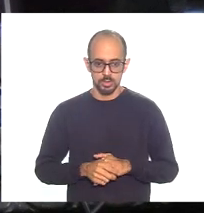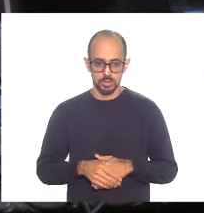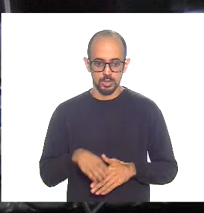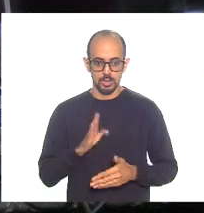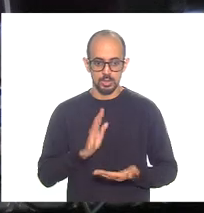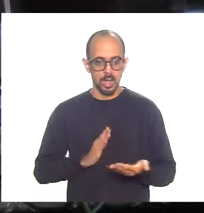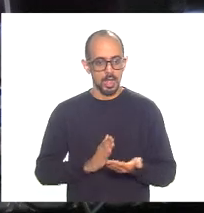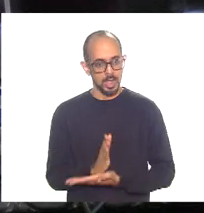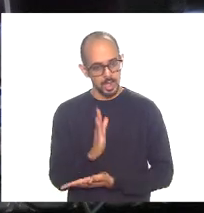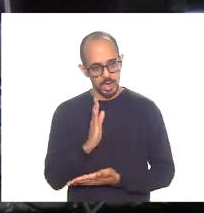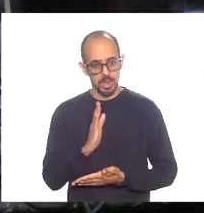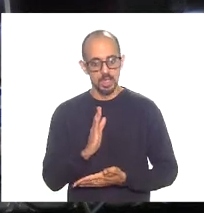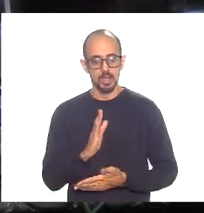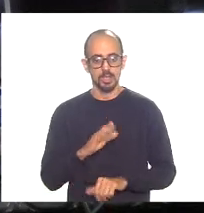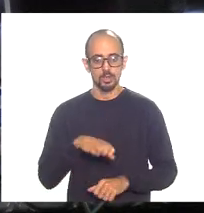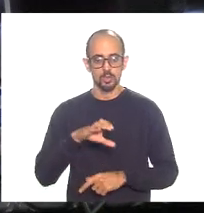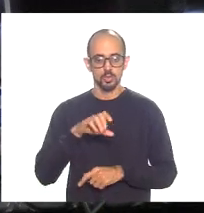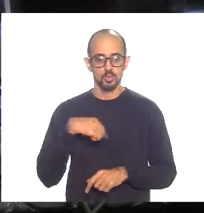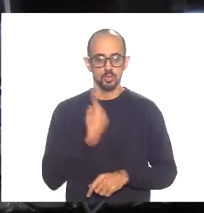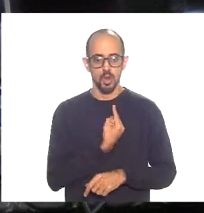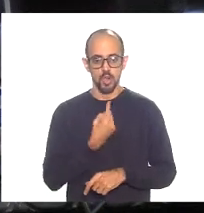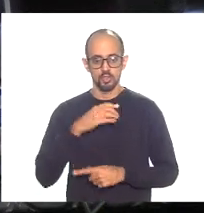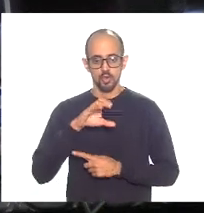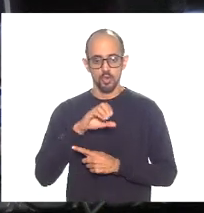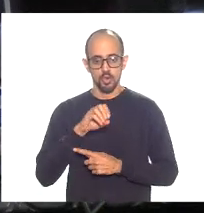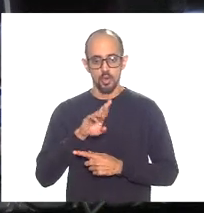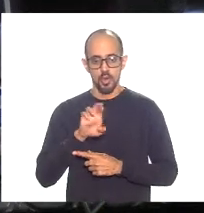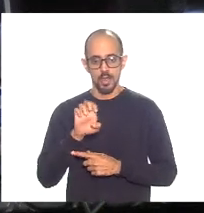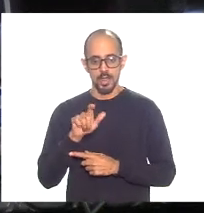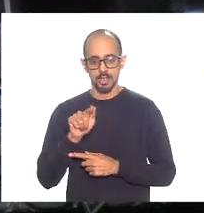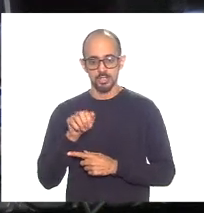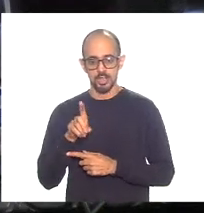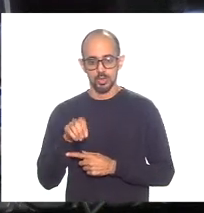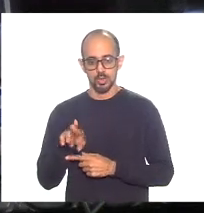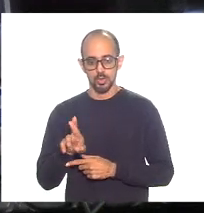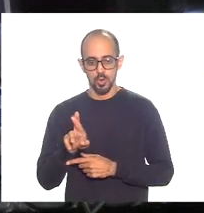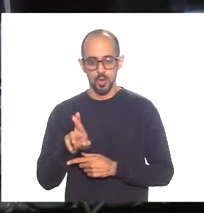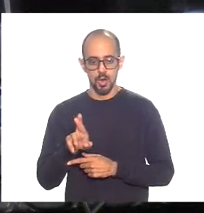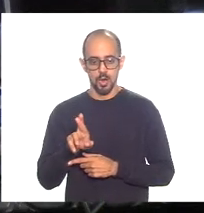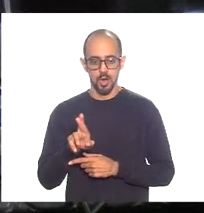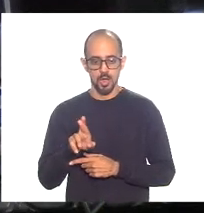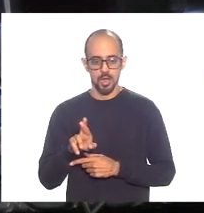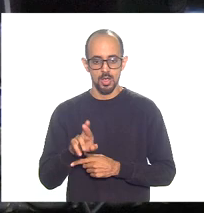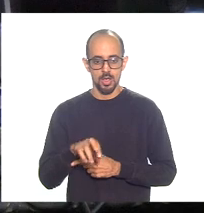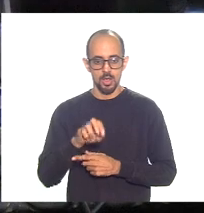eleito o nosso corregedor Noel de Carvalho.